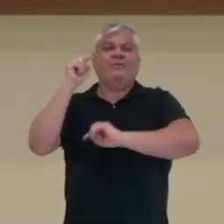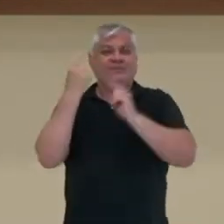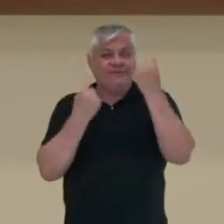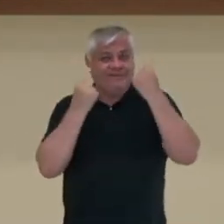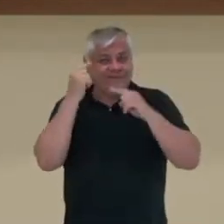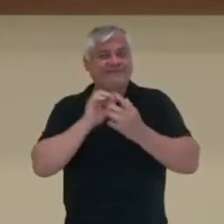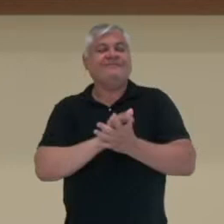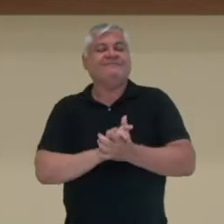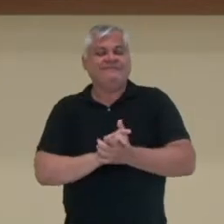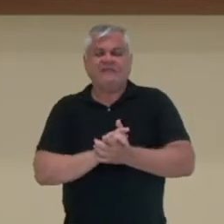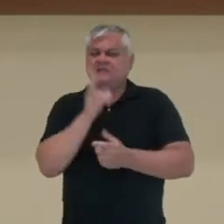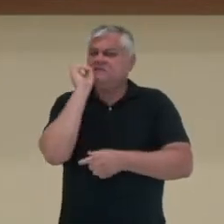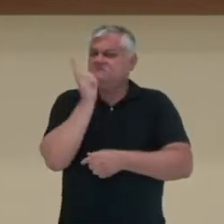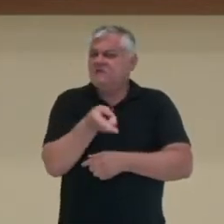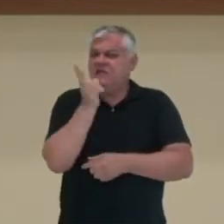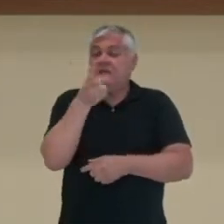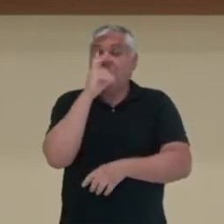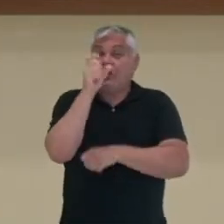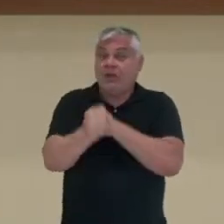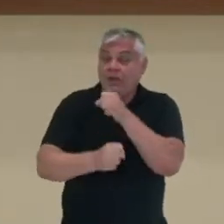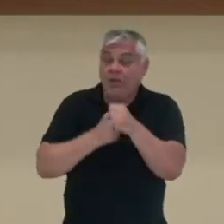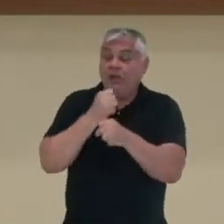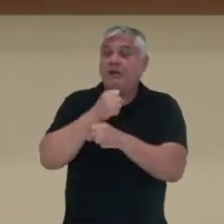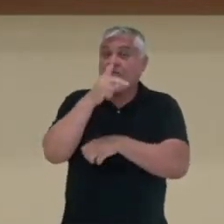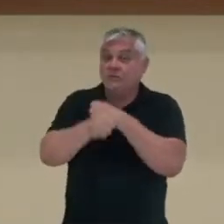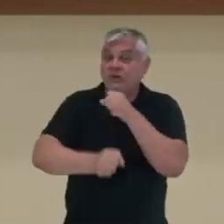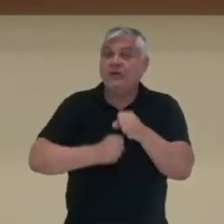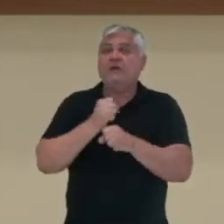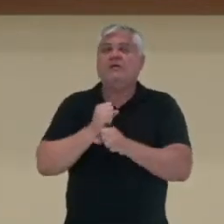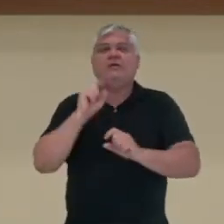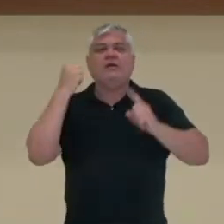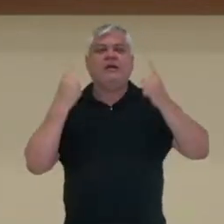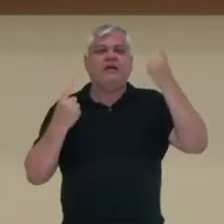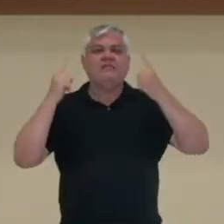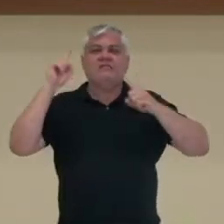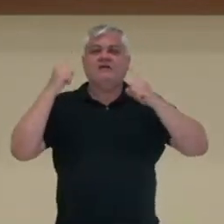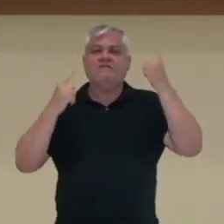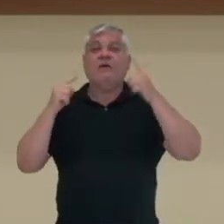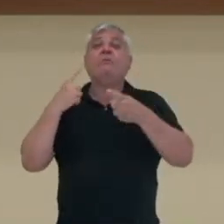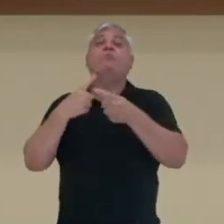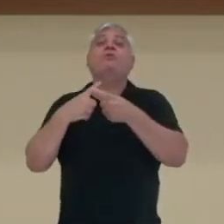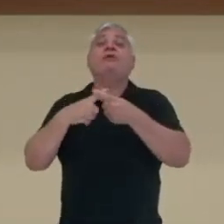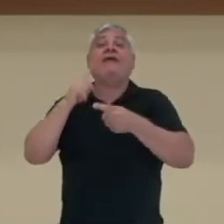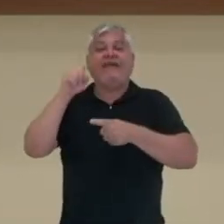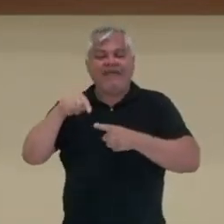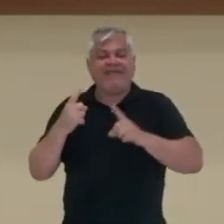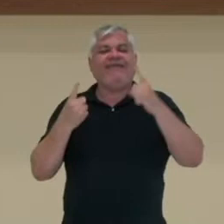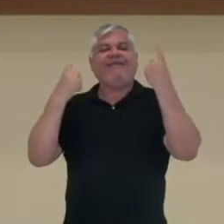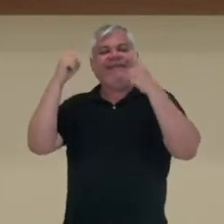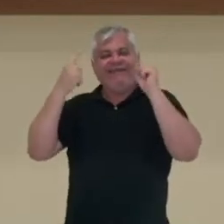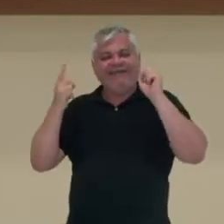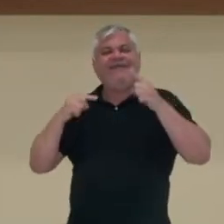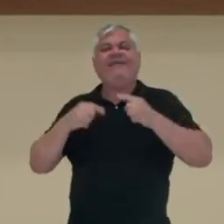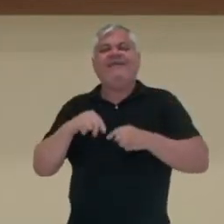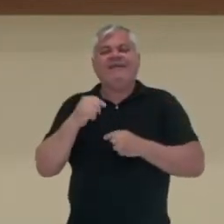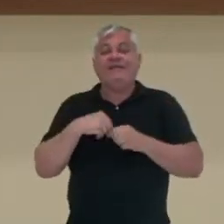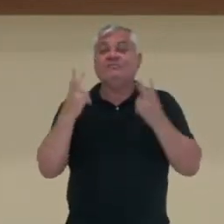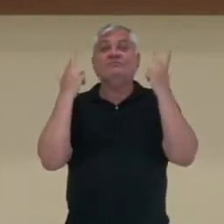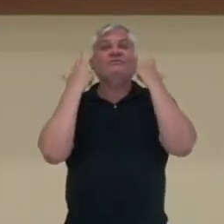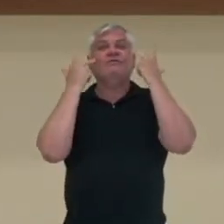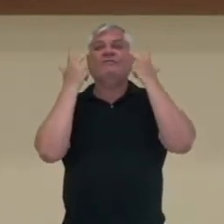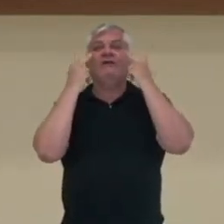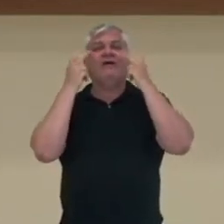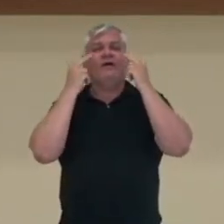todo início de ano, já vai se preparando para o carnaval, porque é tradição o carnaval